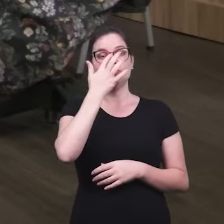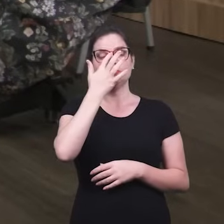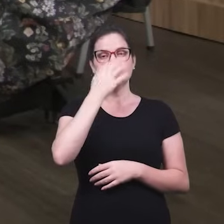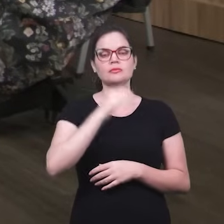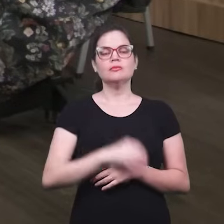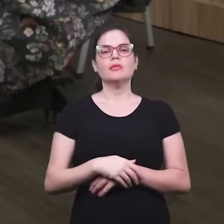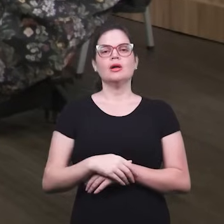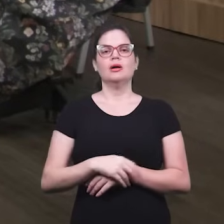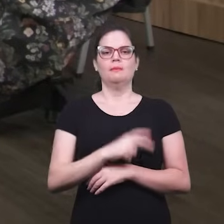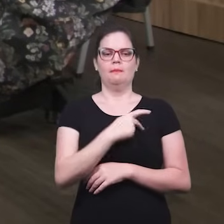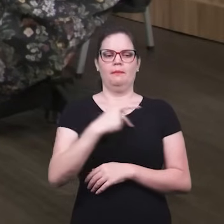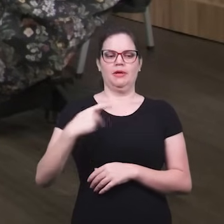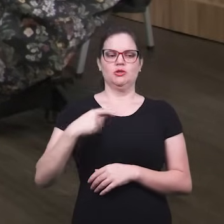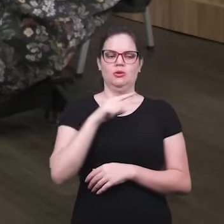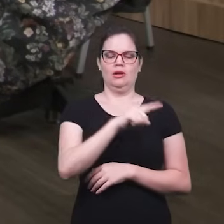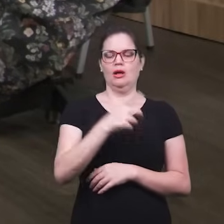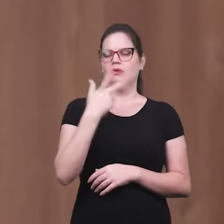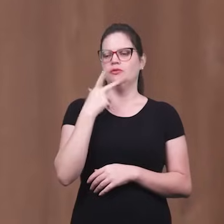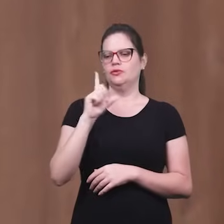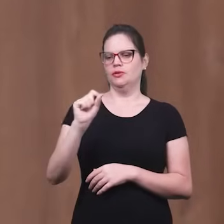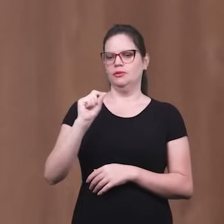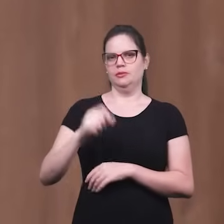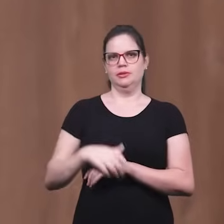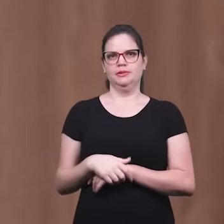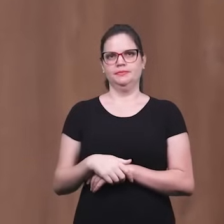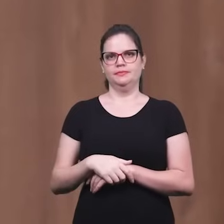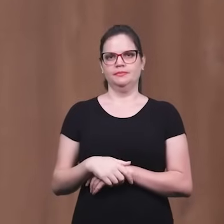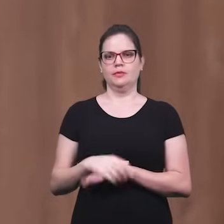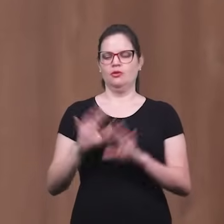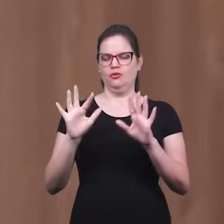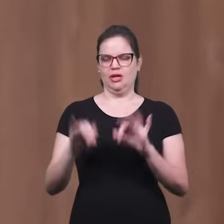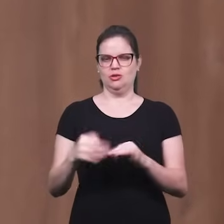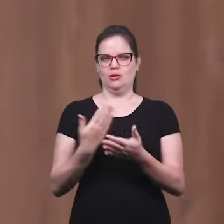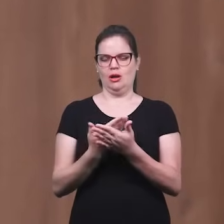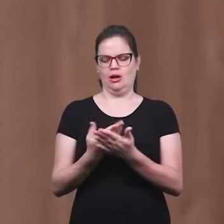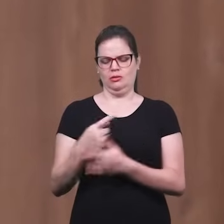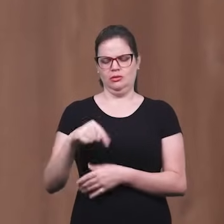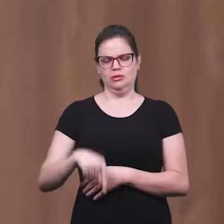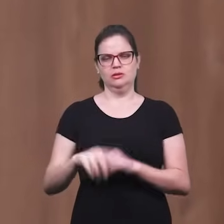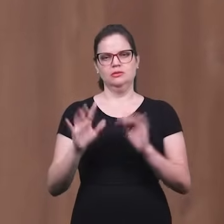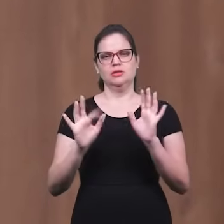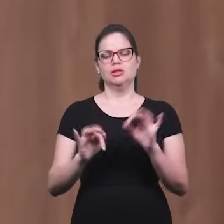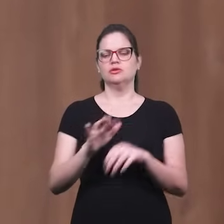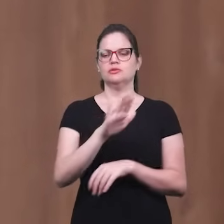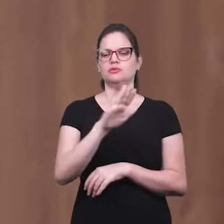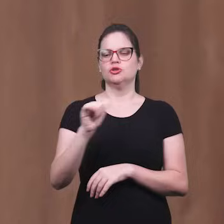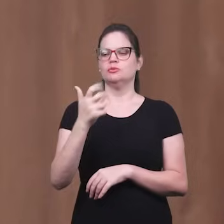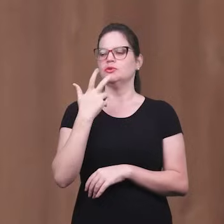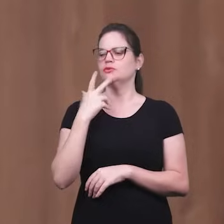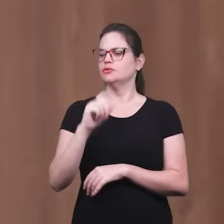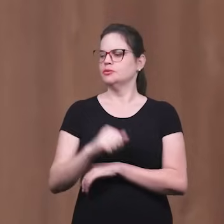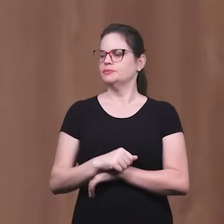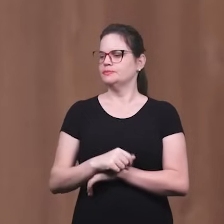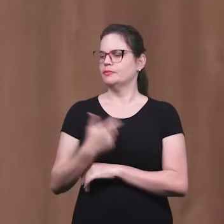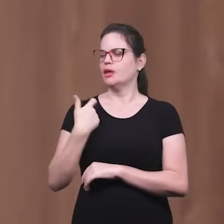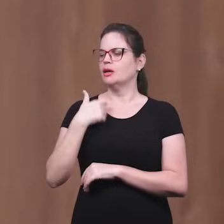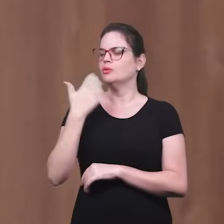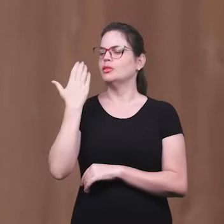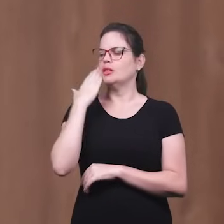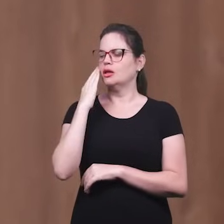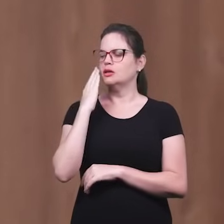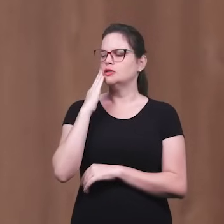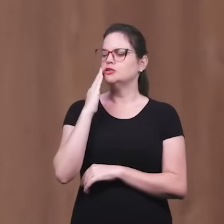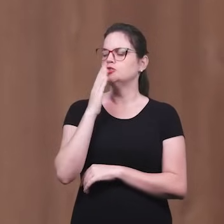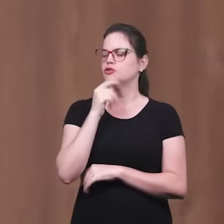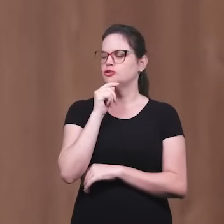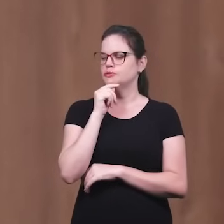e um pastor de Costa Rica disse assim, quando terminou aqui as nossas aulas, ele falou assim: eu entendi uma